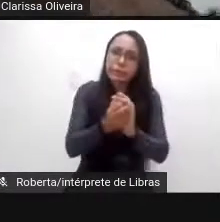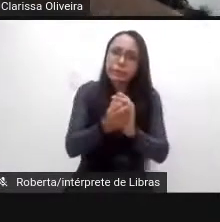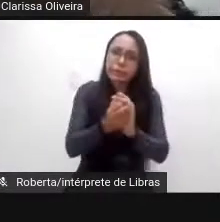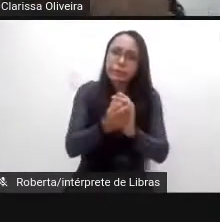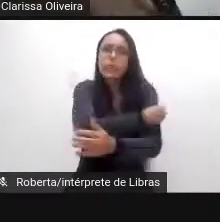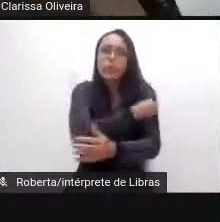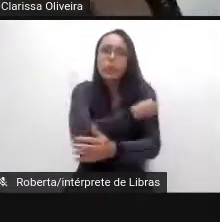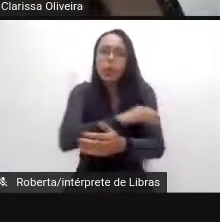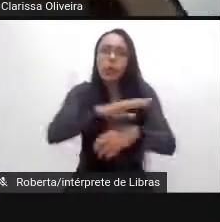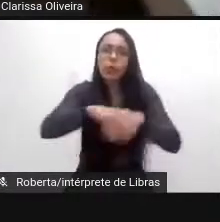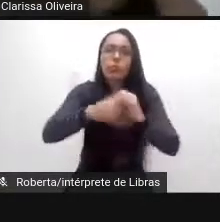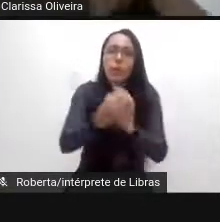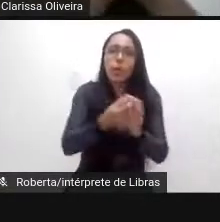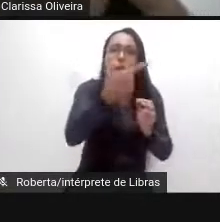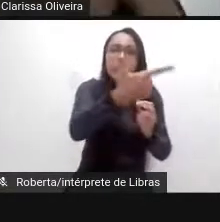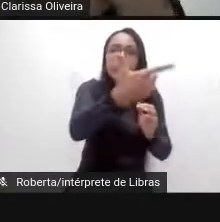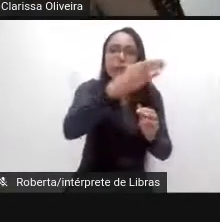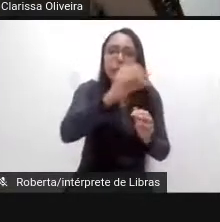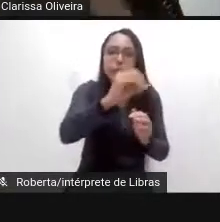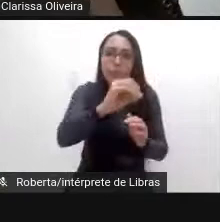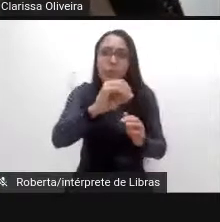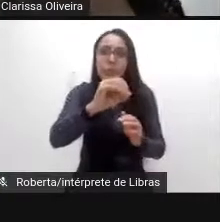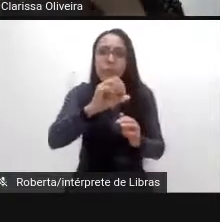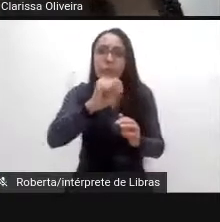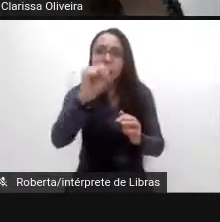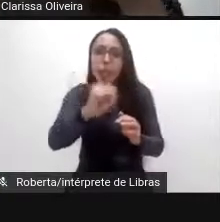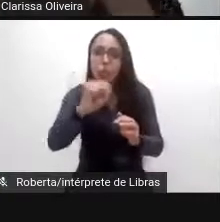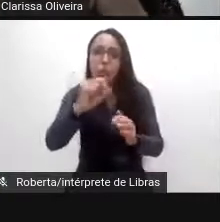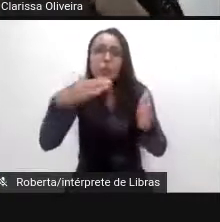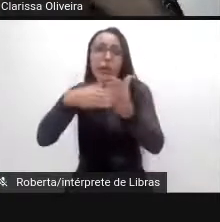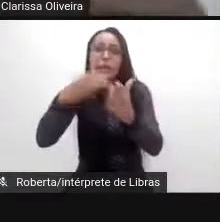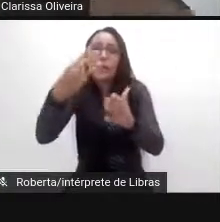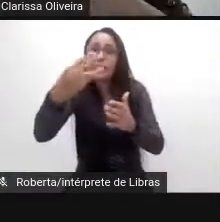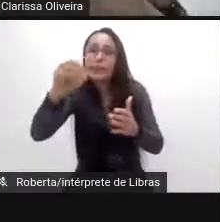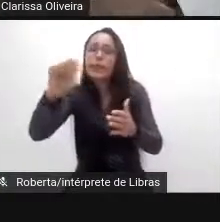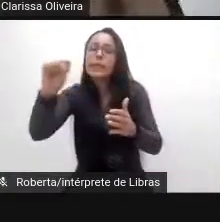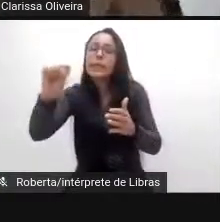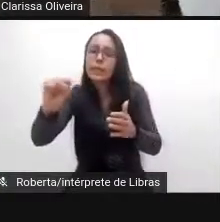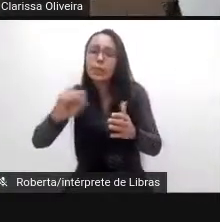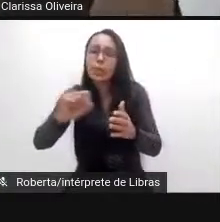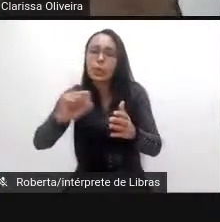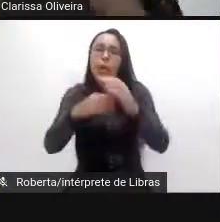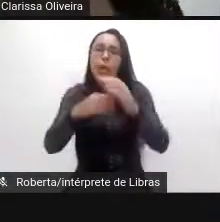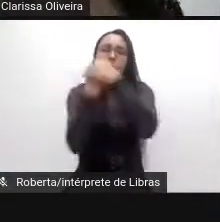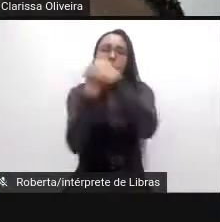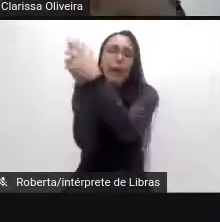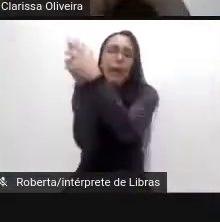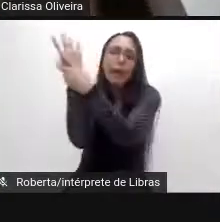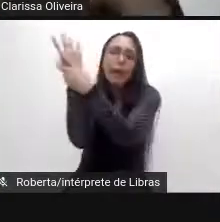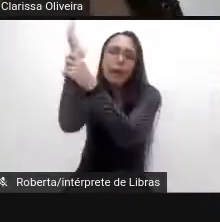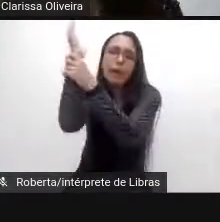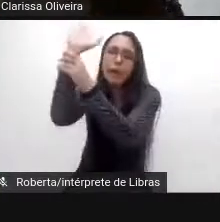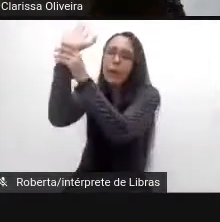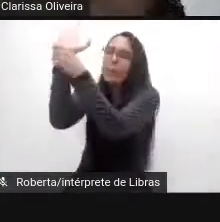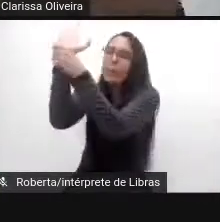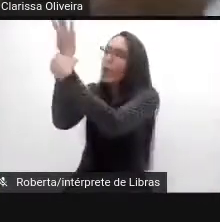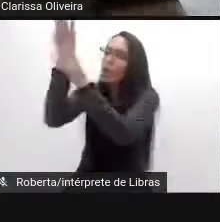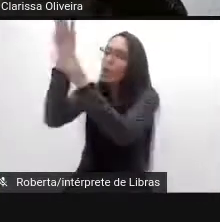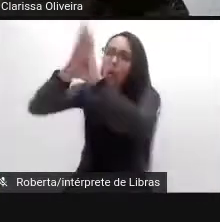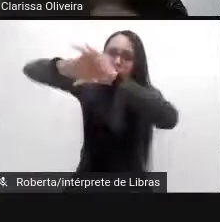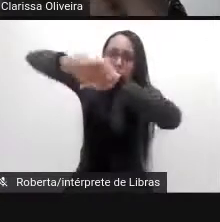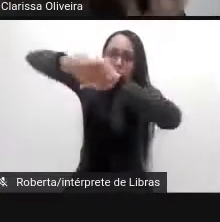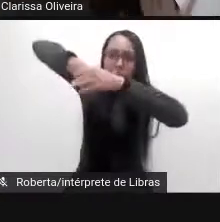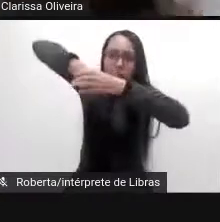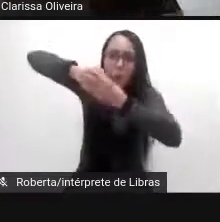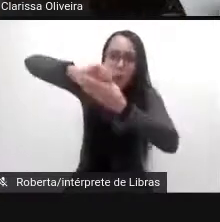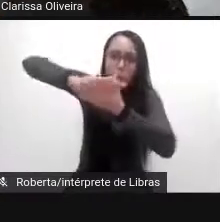20 a 30 segundos, e você vai tentar percorrer ao máximo a superfície de toda a sua mão, de um lado e do